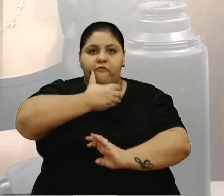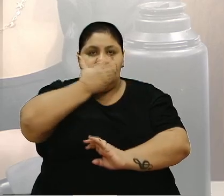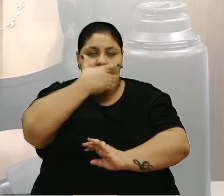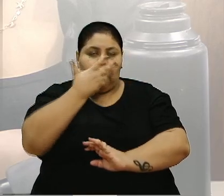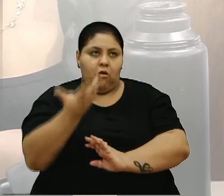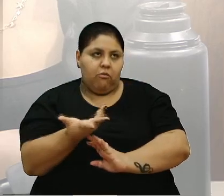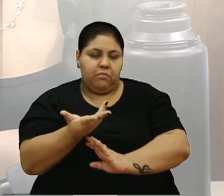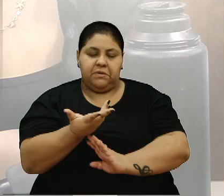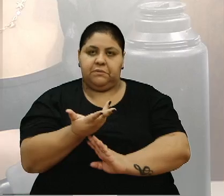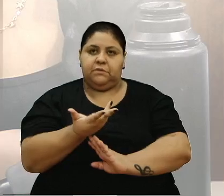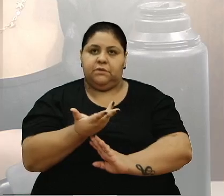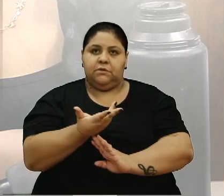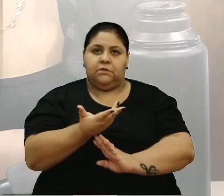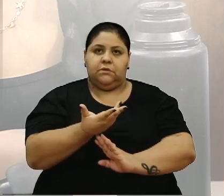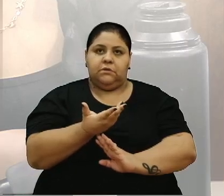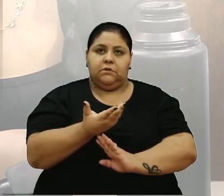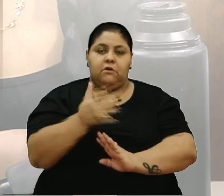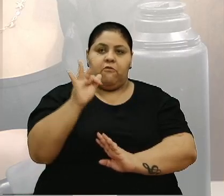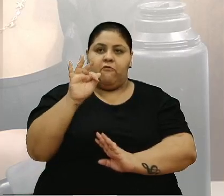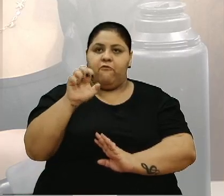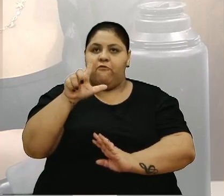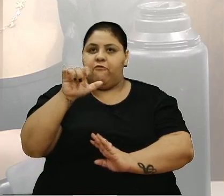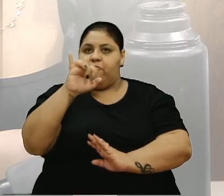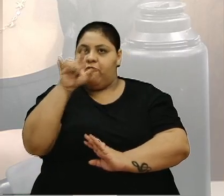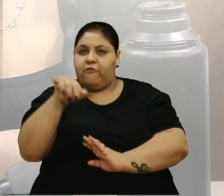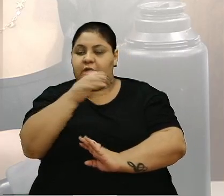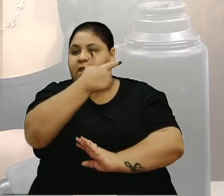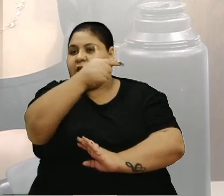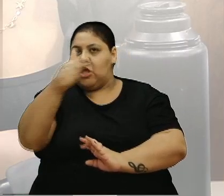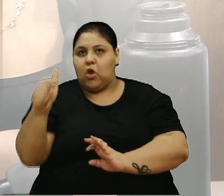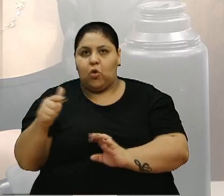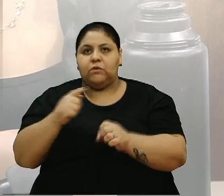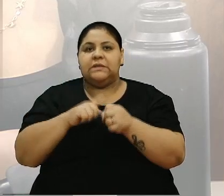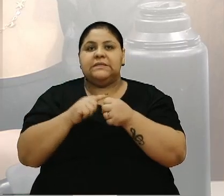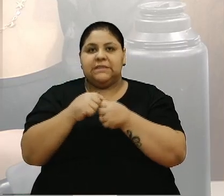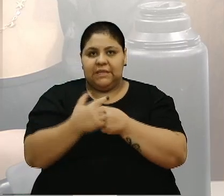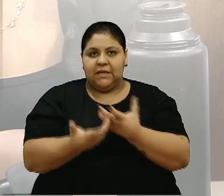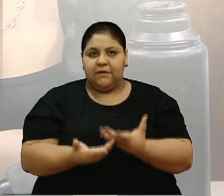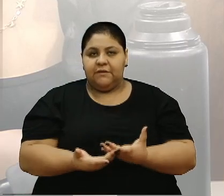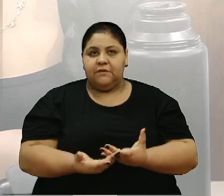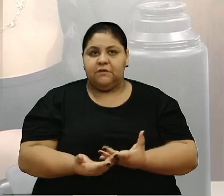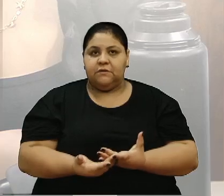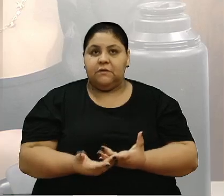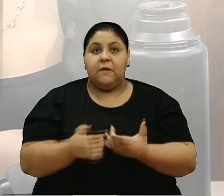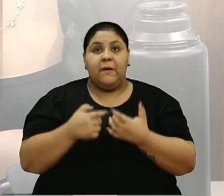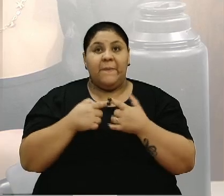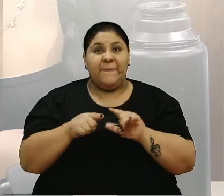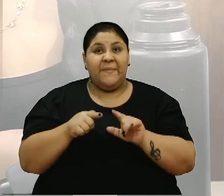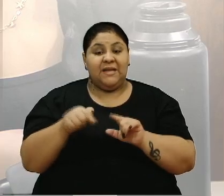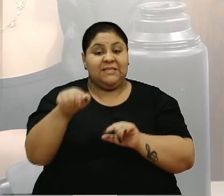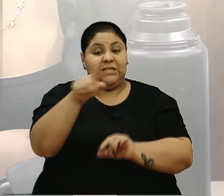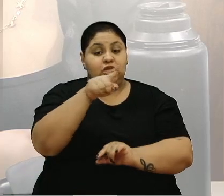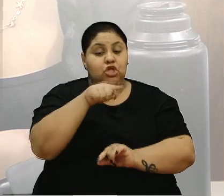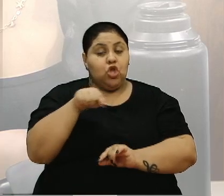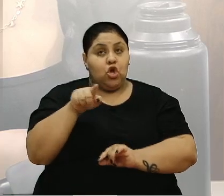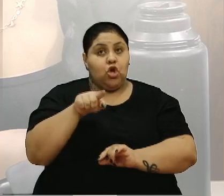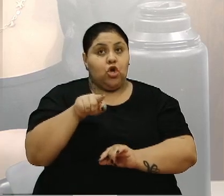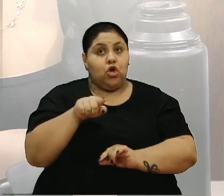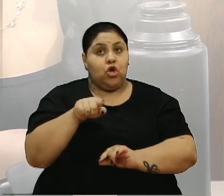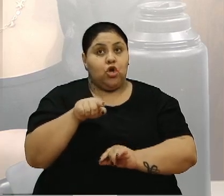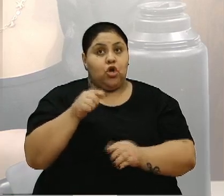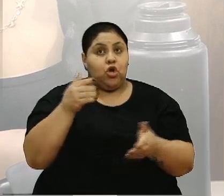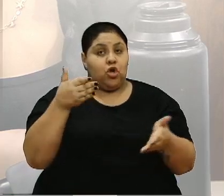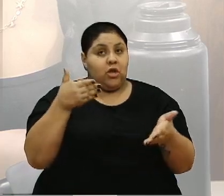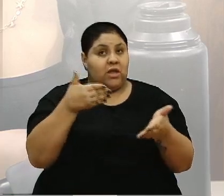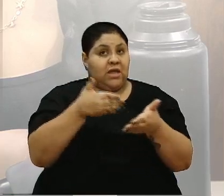exemplo, Feliz e tantas outras cidades. Entretanto, a nossa, até o